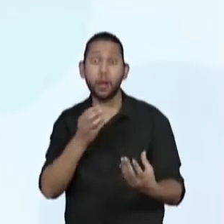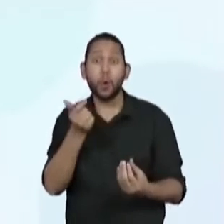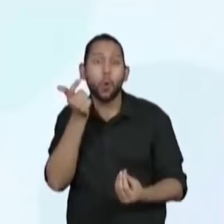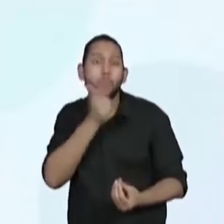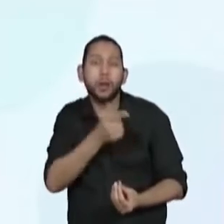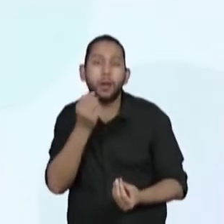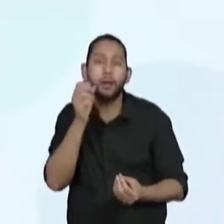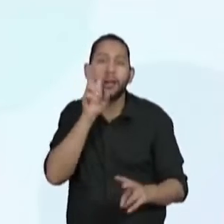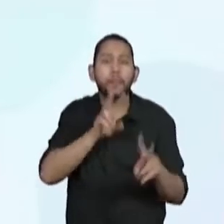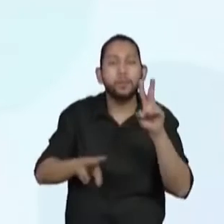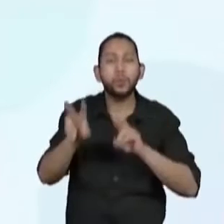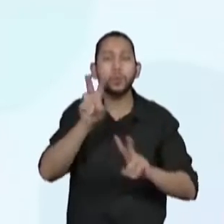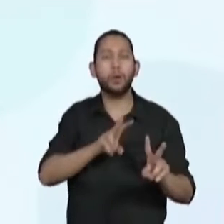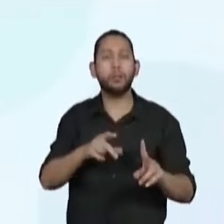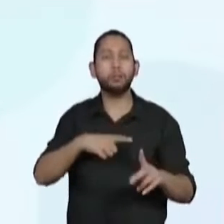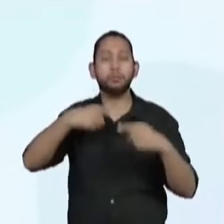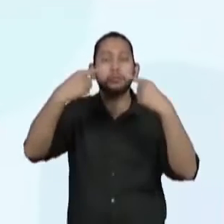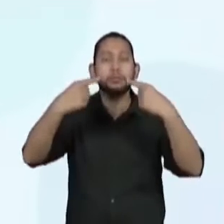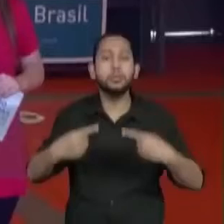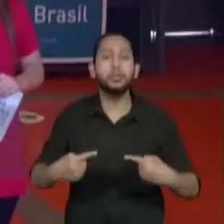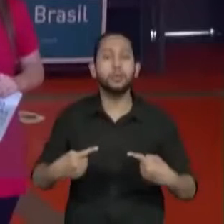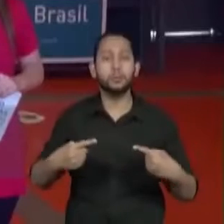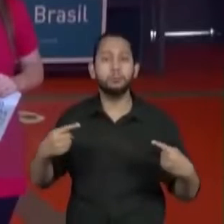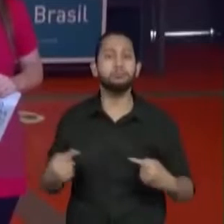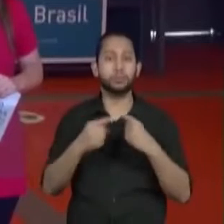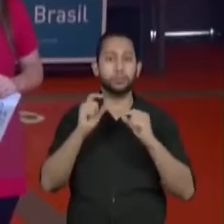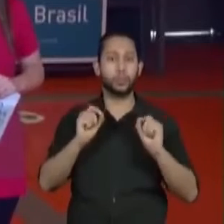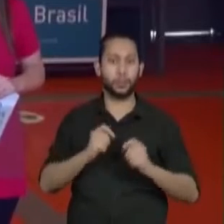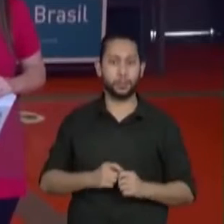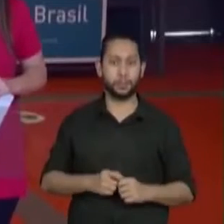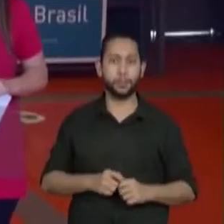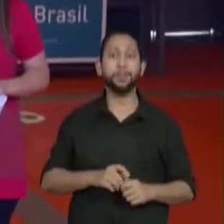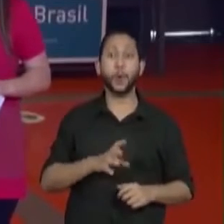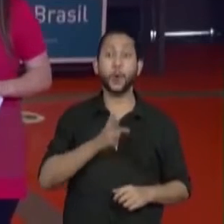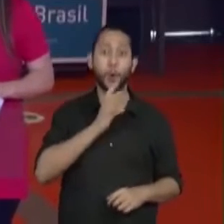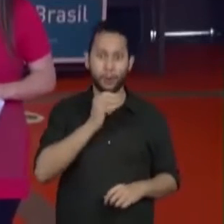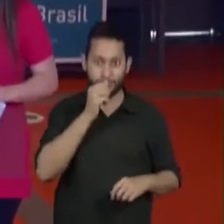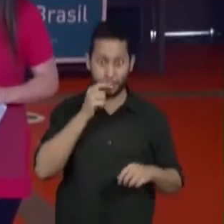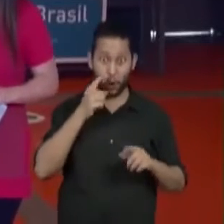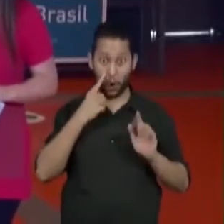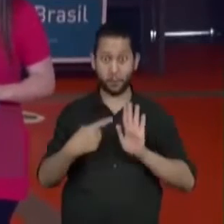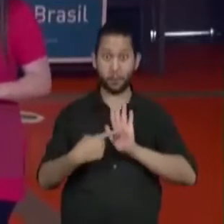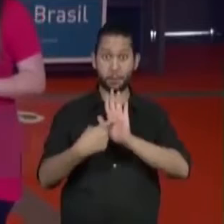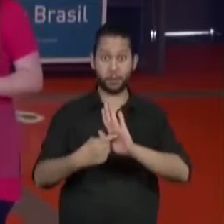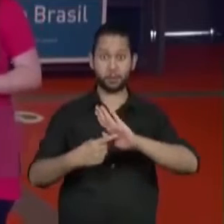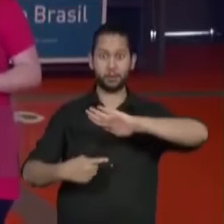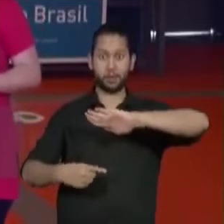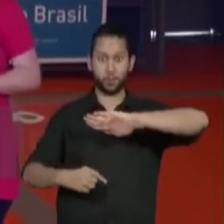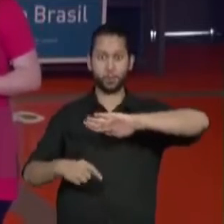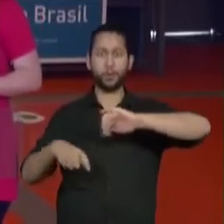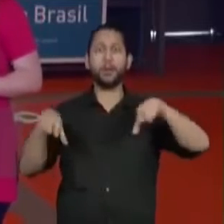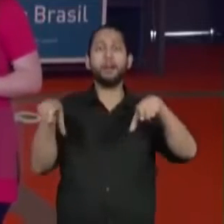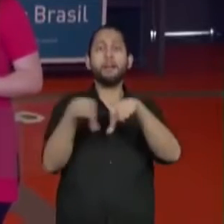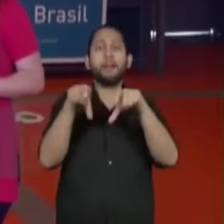visualizar e solucionar desafios. Nós temos aqui, como mostra esse painel,